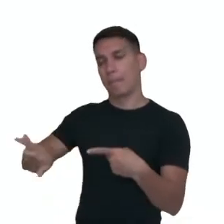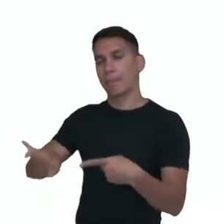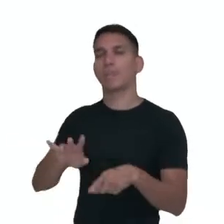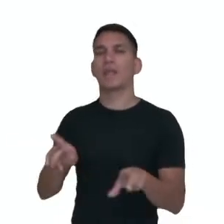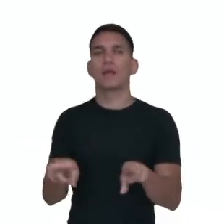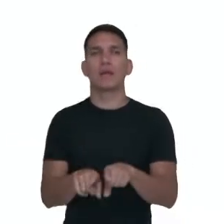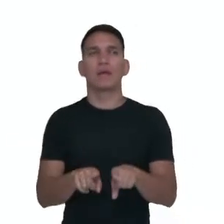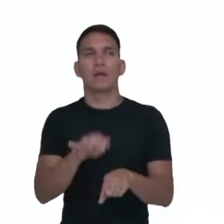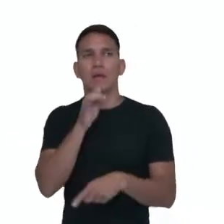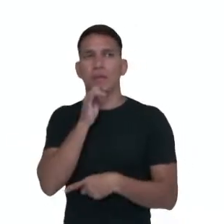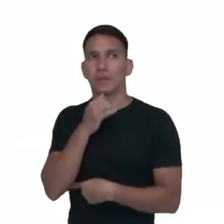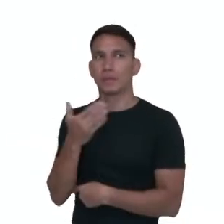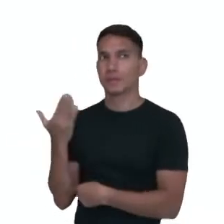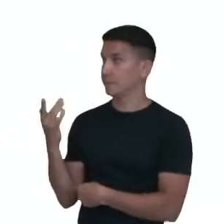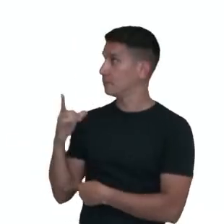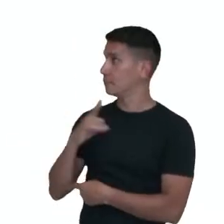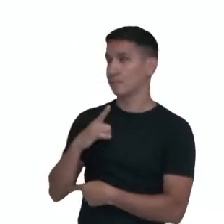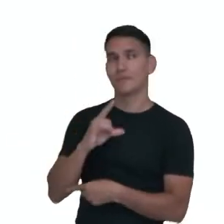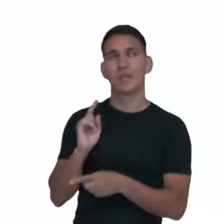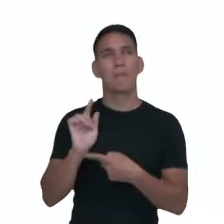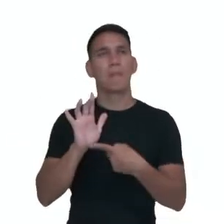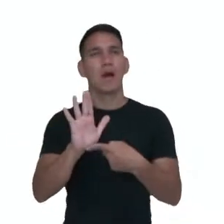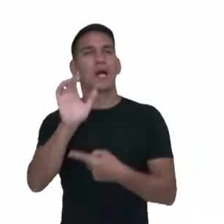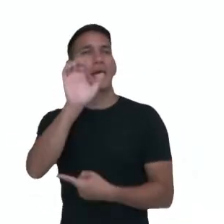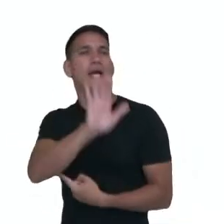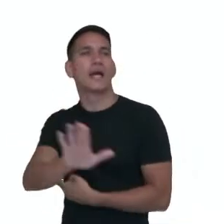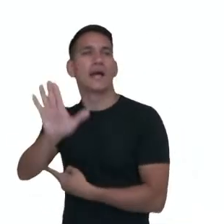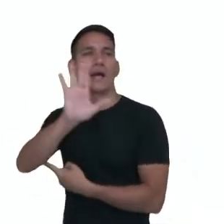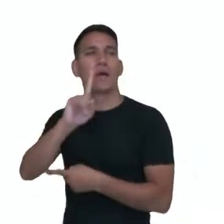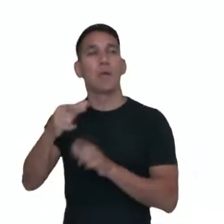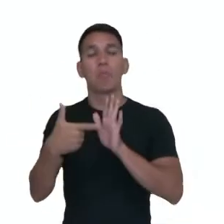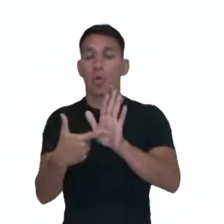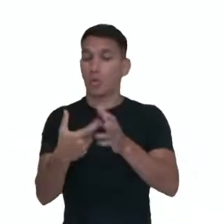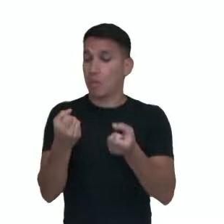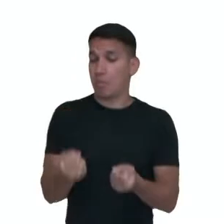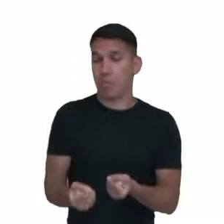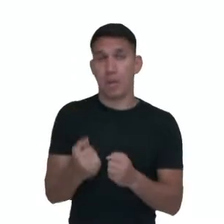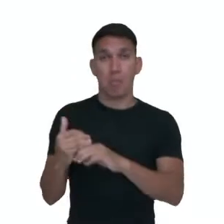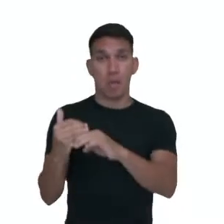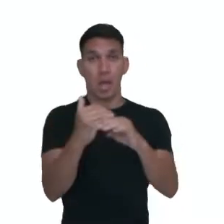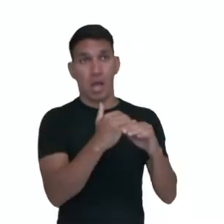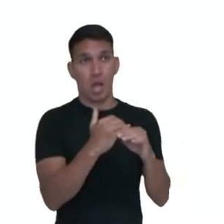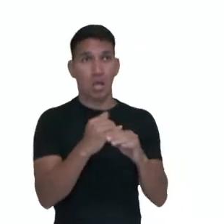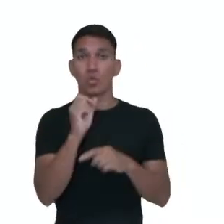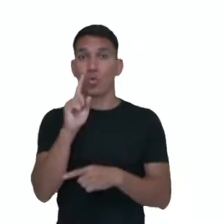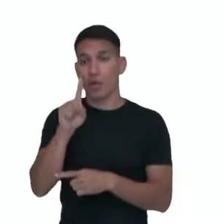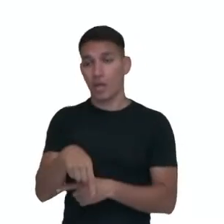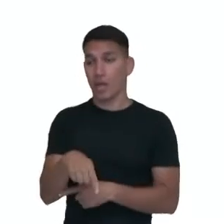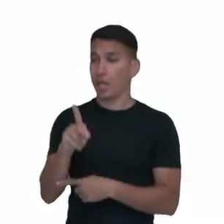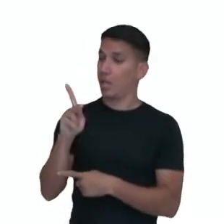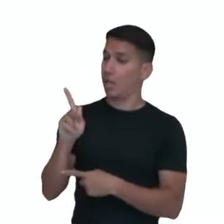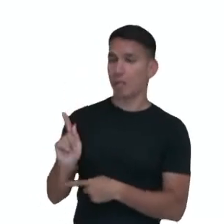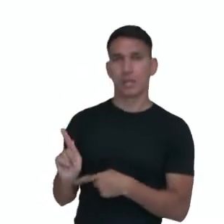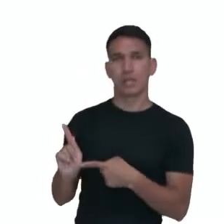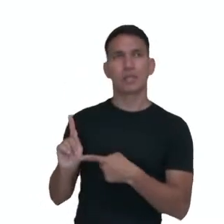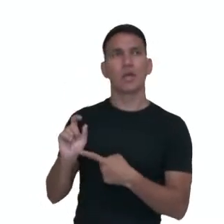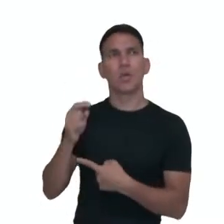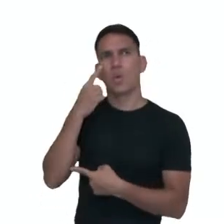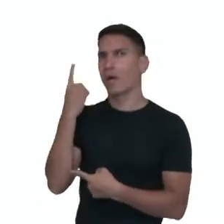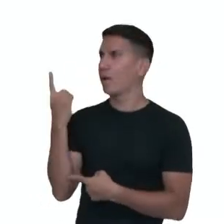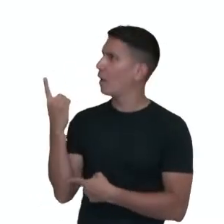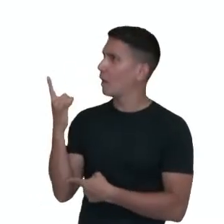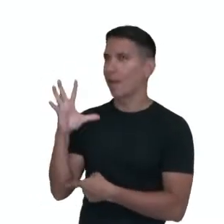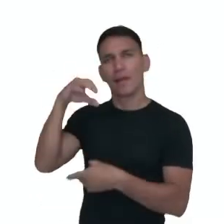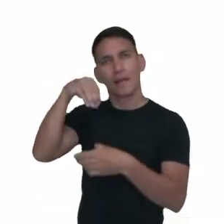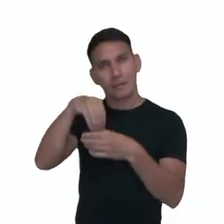de platina de irídio, que está aqui nessa imagem, é usado como peso padrão universal do quilograma. Então, esse aqui dentro da